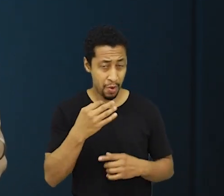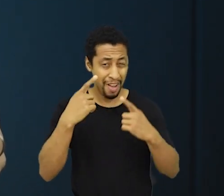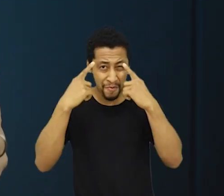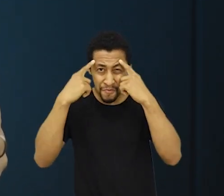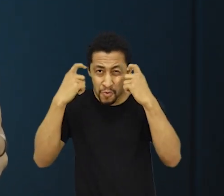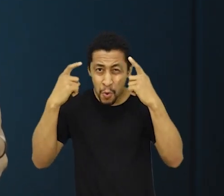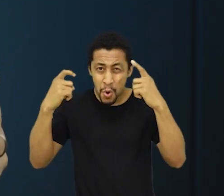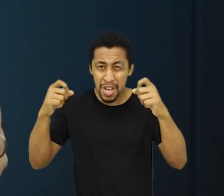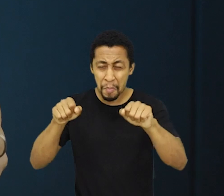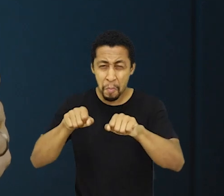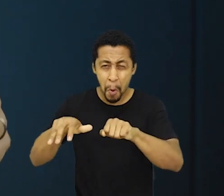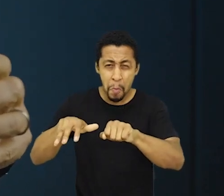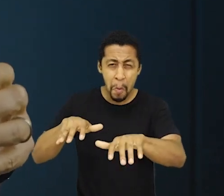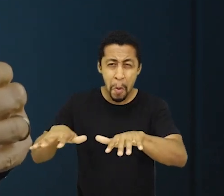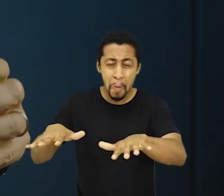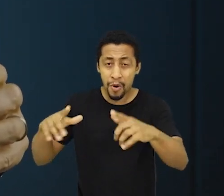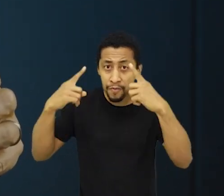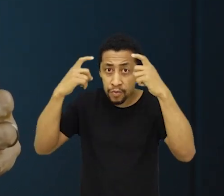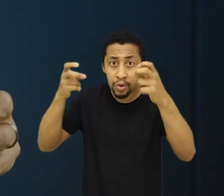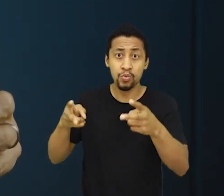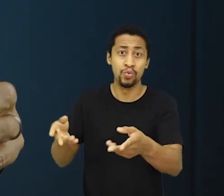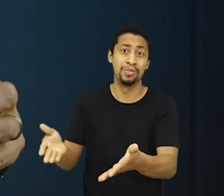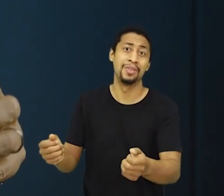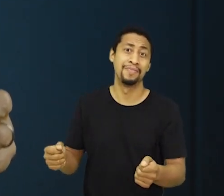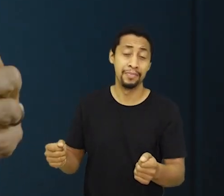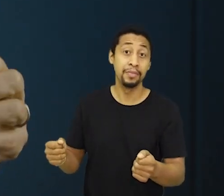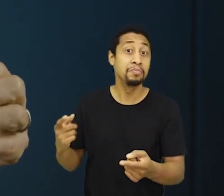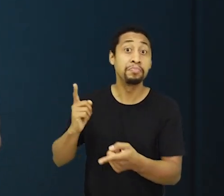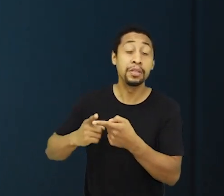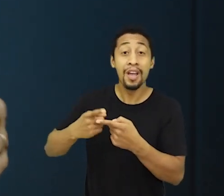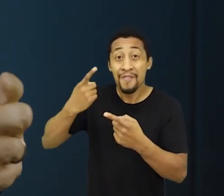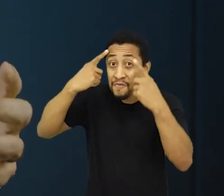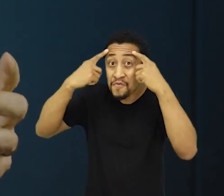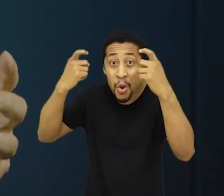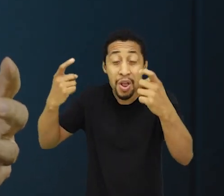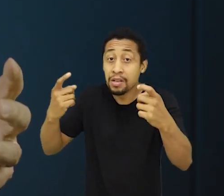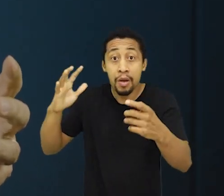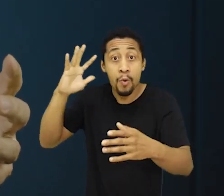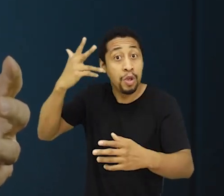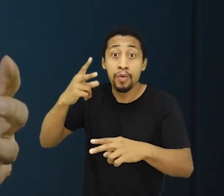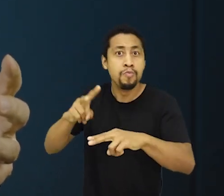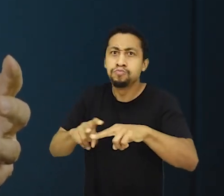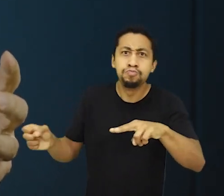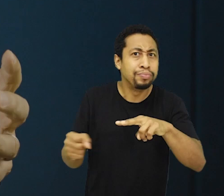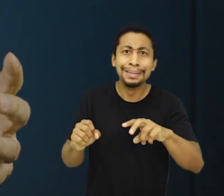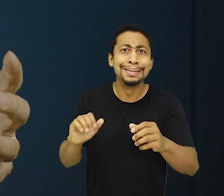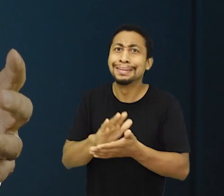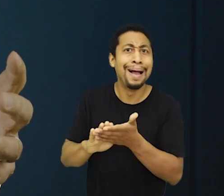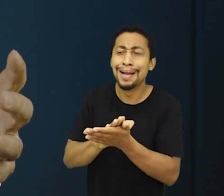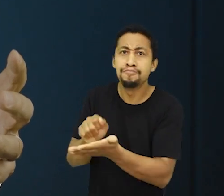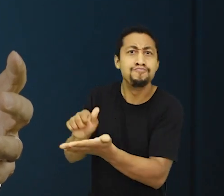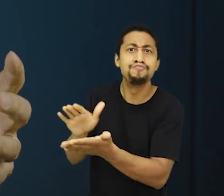que hoje impera. Porque ela não foi coartada antes, ela foi perdoada. Ela pode ser repetida em termos